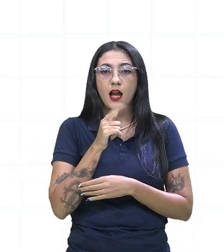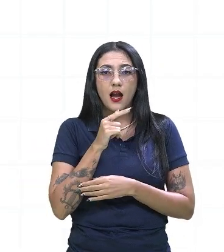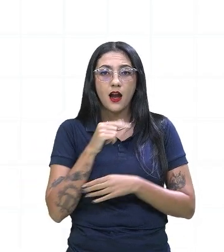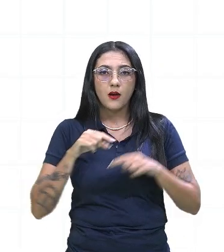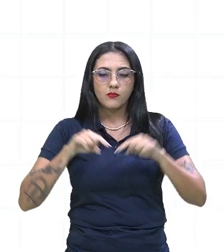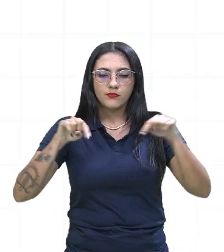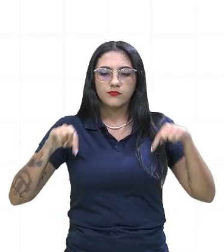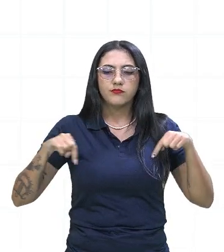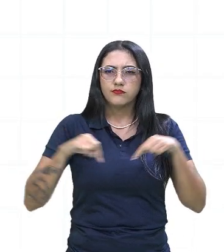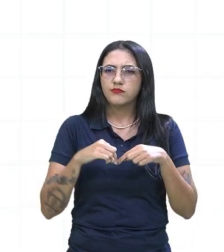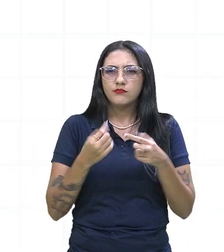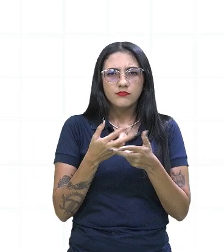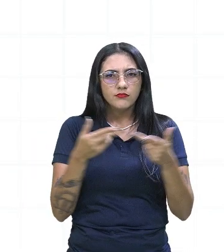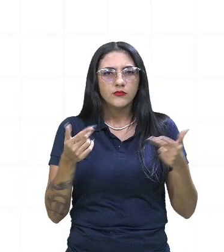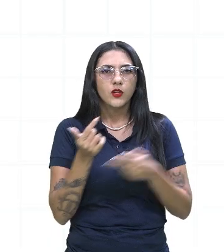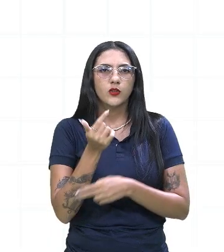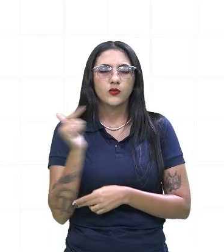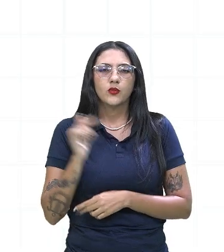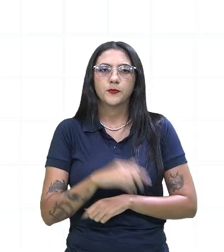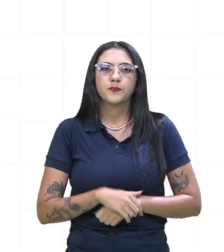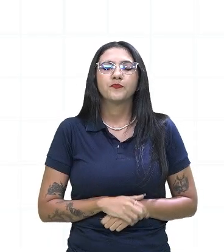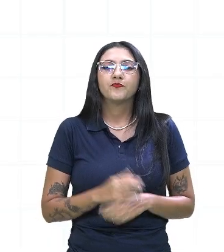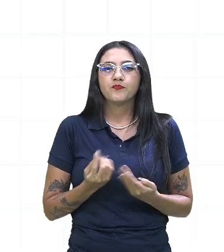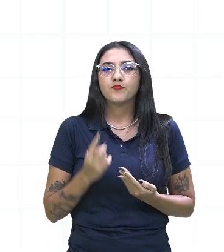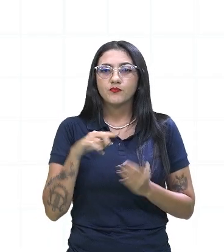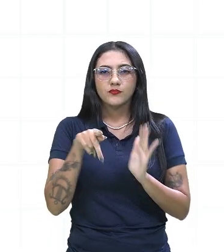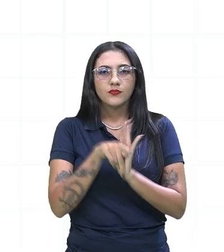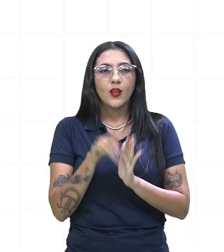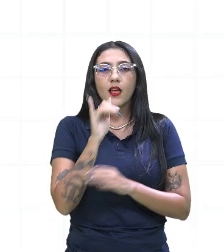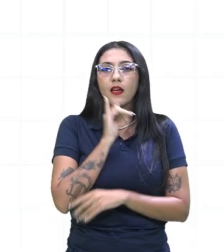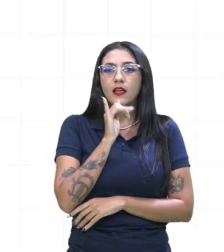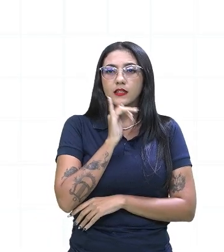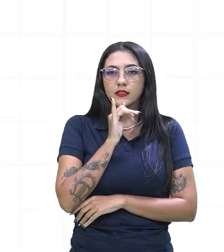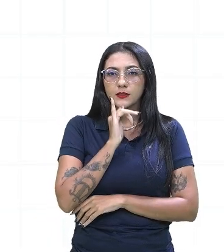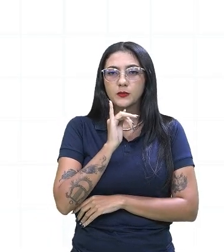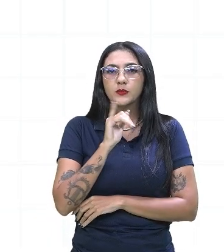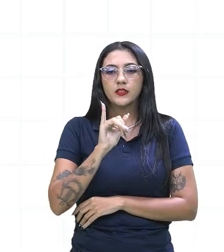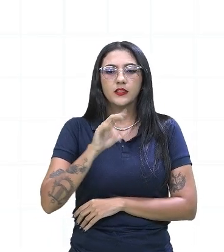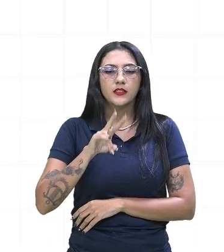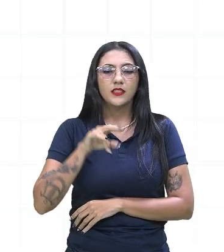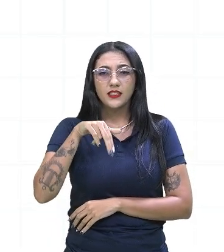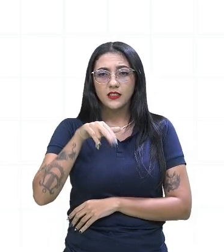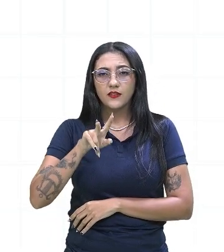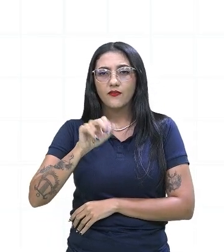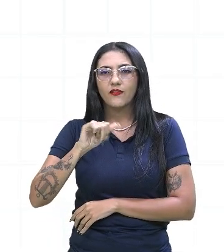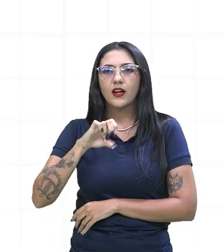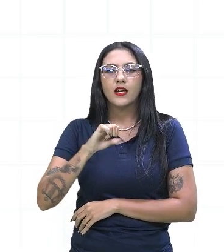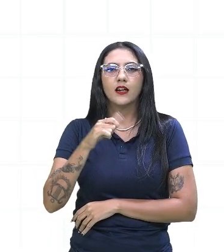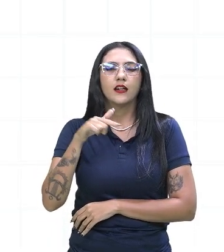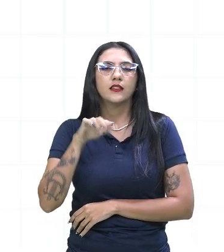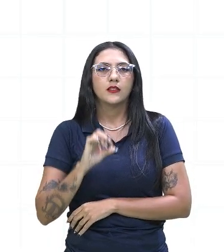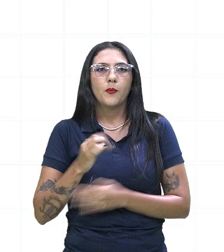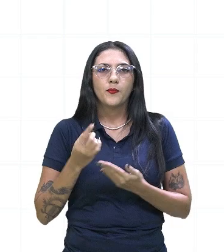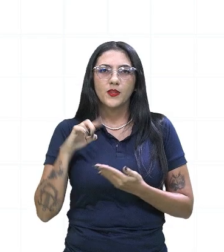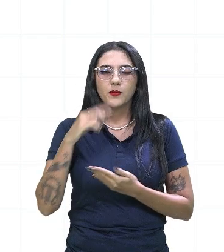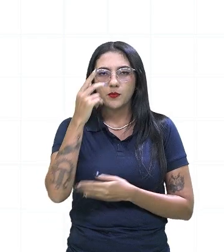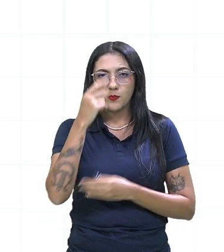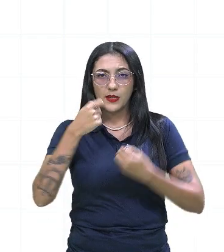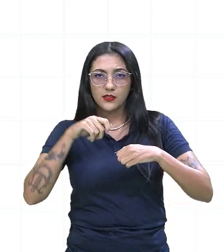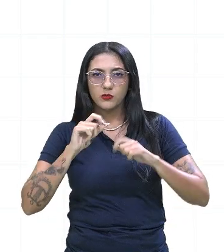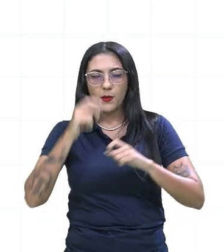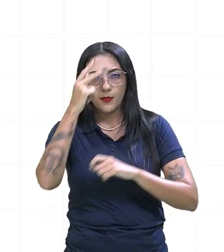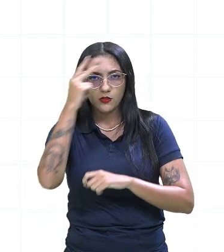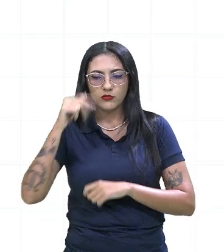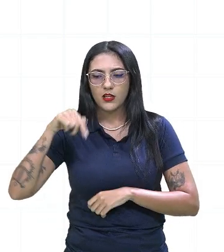rugby, etc. Então, esses são exemplos de esportes de invasão, aquele que você tem que entrar no campo